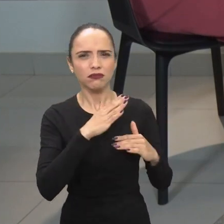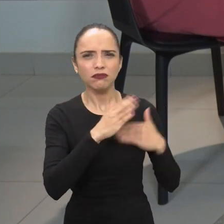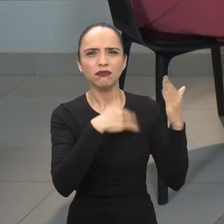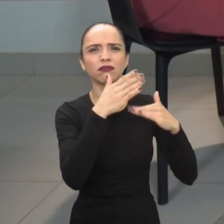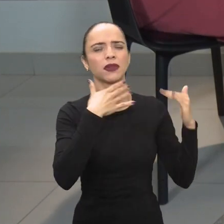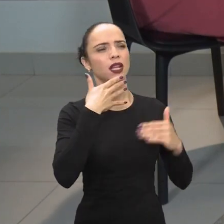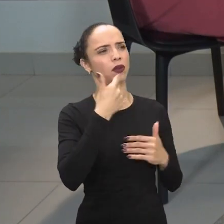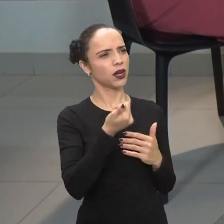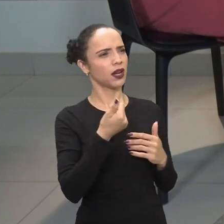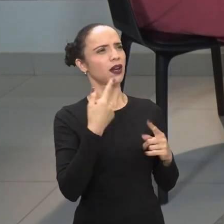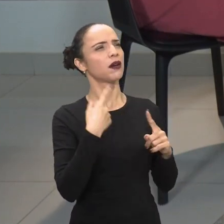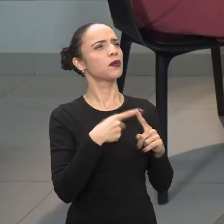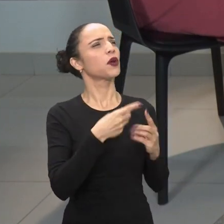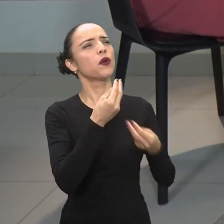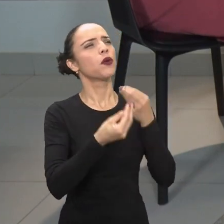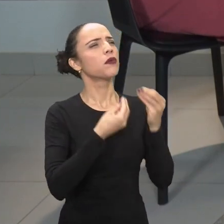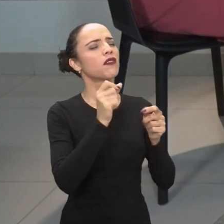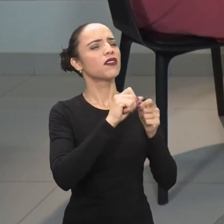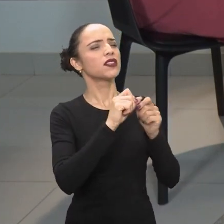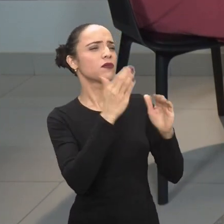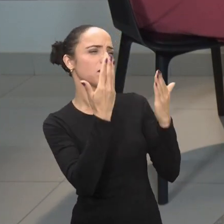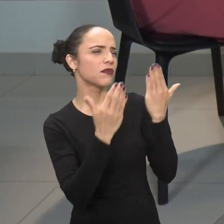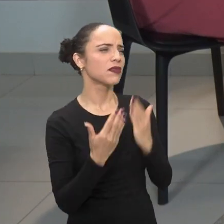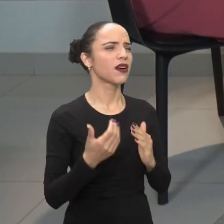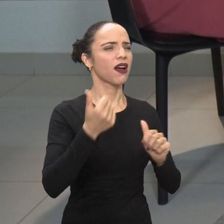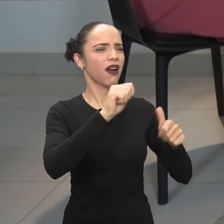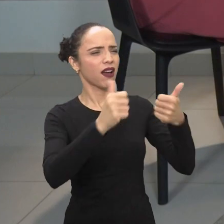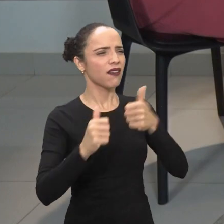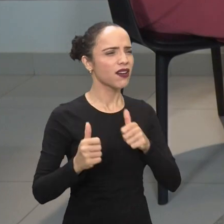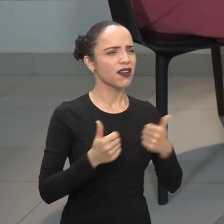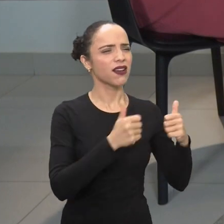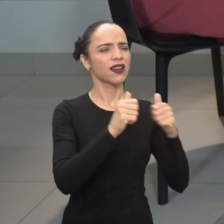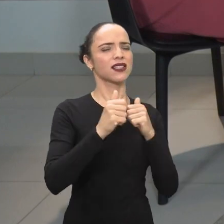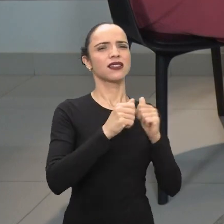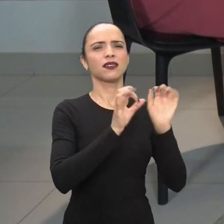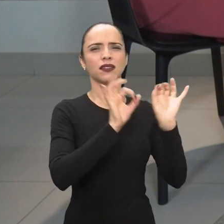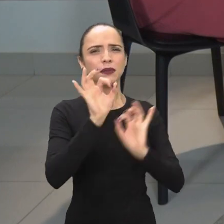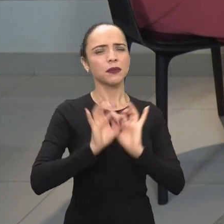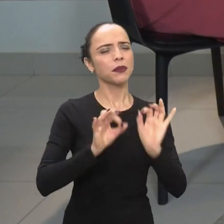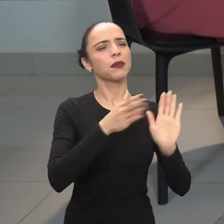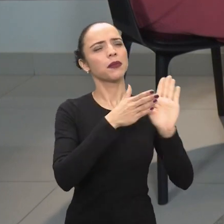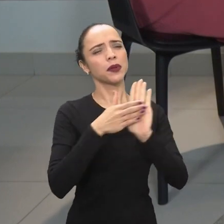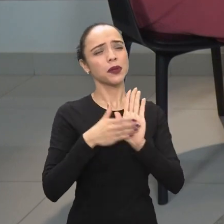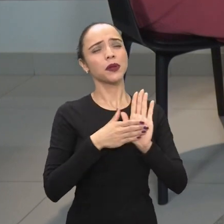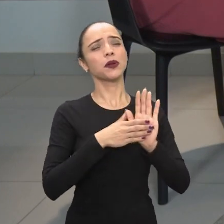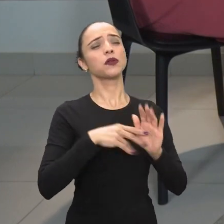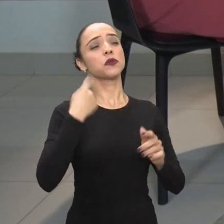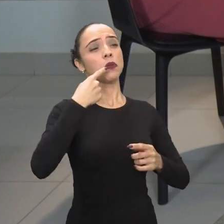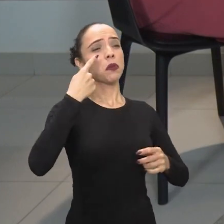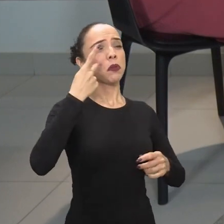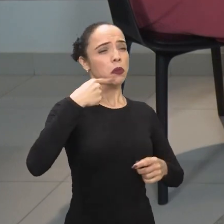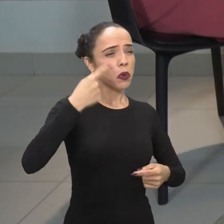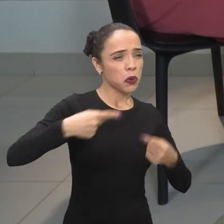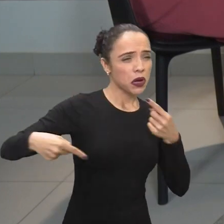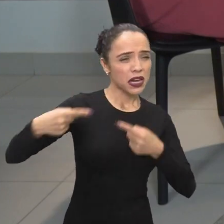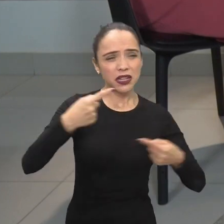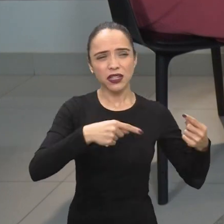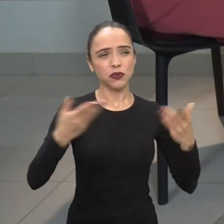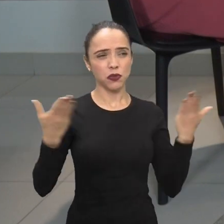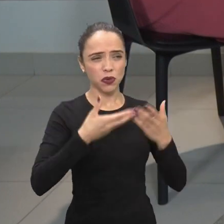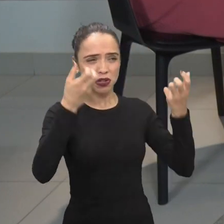do aumento do buritivismo como é que a senhora Analisa de forma geral esses planos eles têm tocado essas questões complexas de uma forma